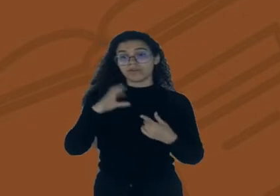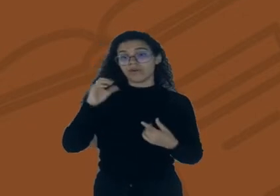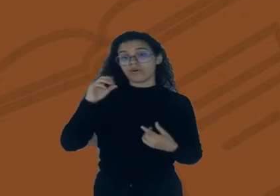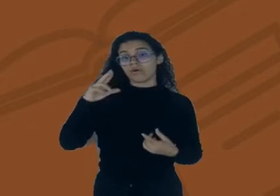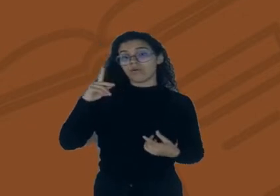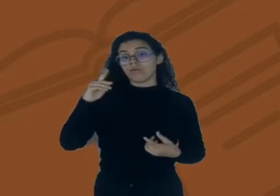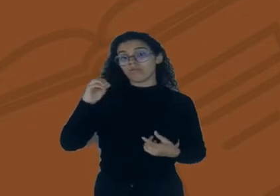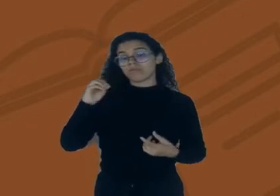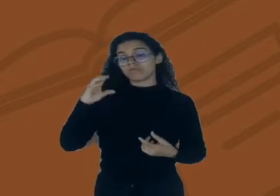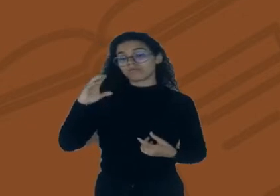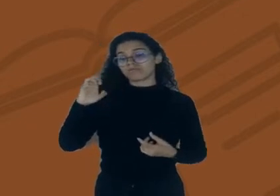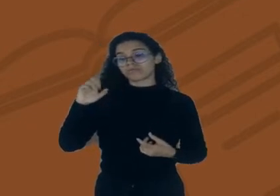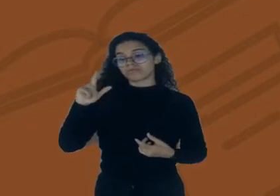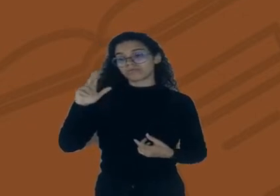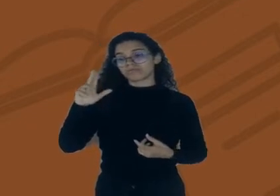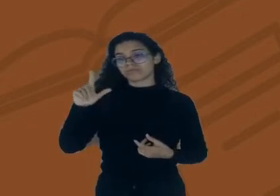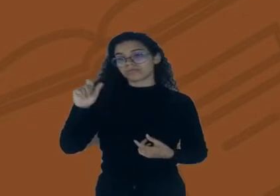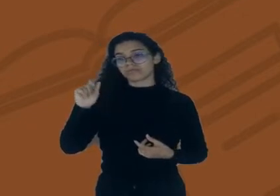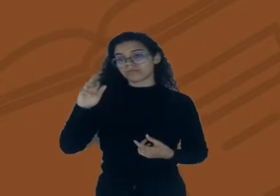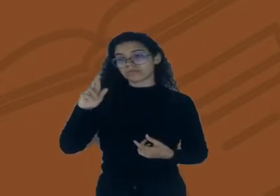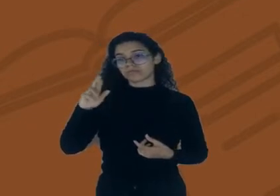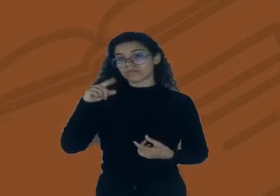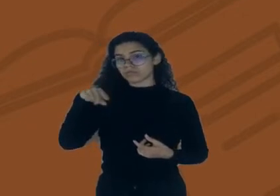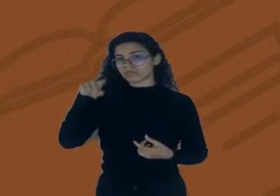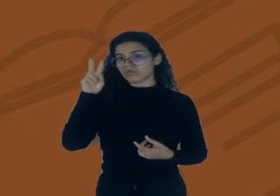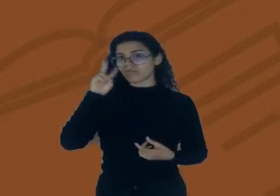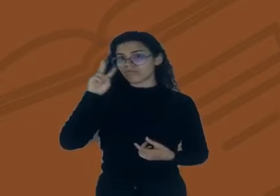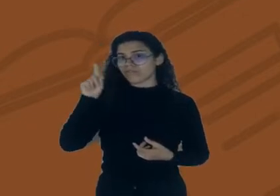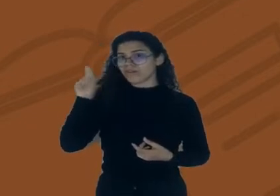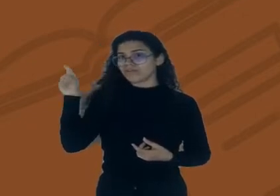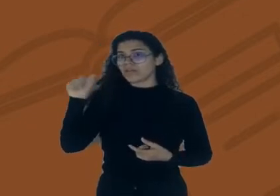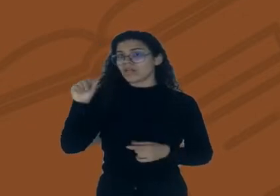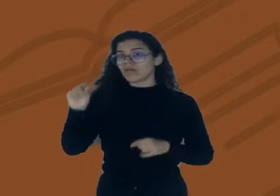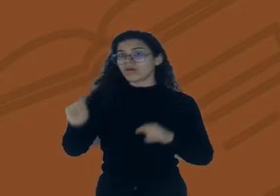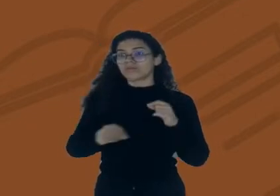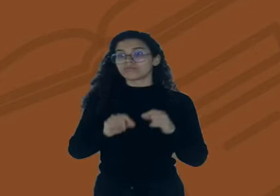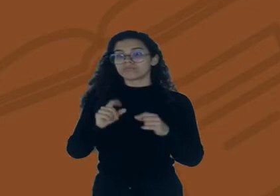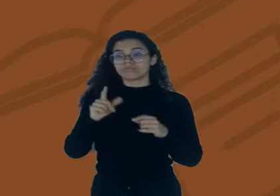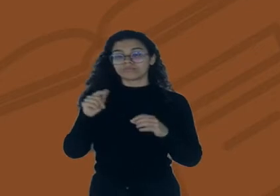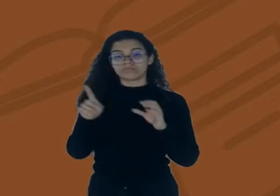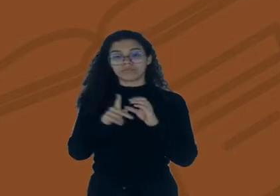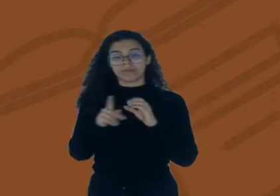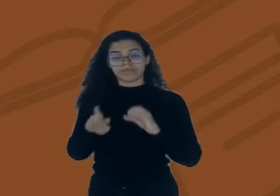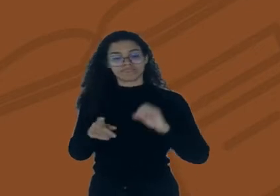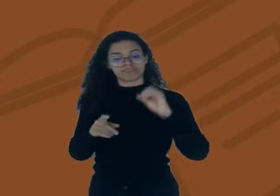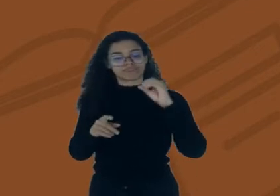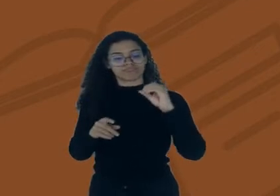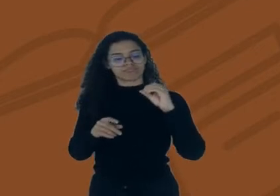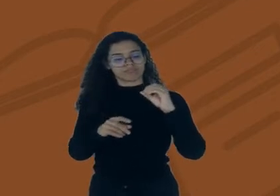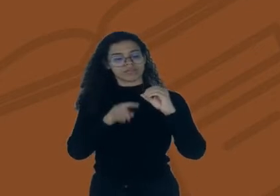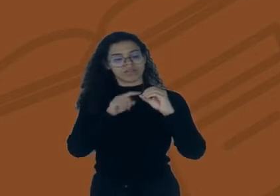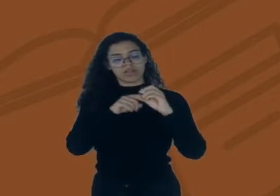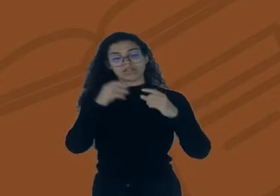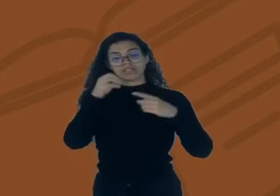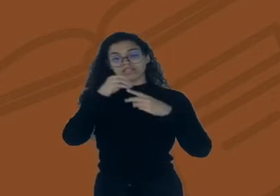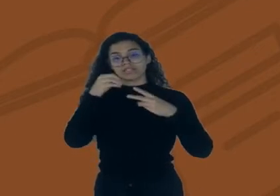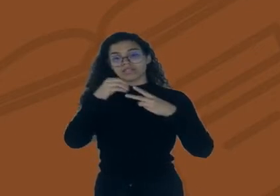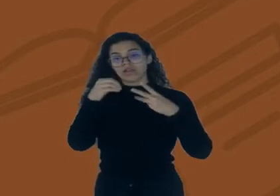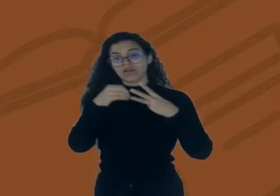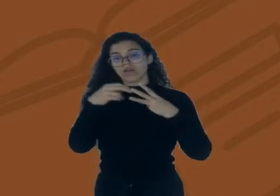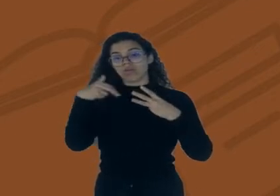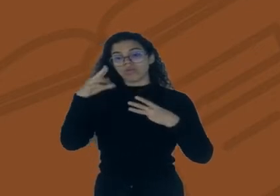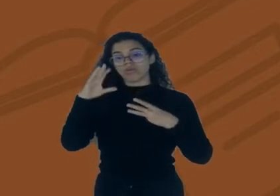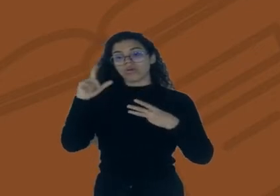corpo celular, conforme vocês verificam no slide, ele contém aí o núcleo da célula e a maior parte aí